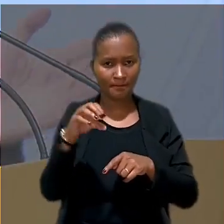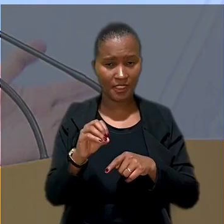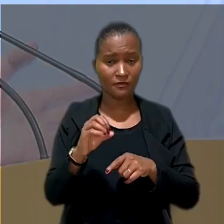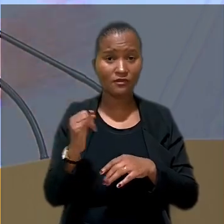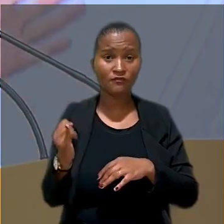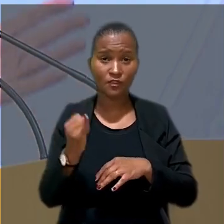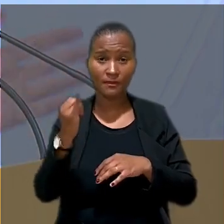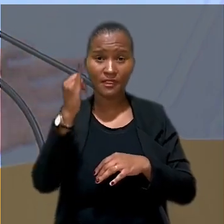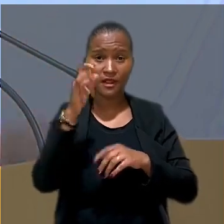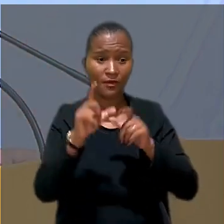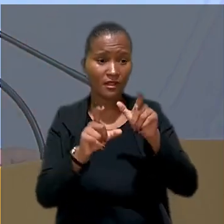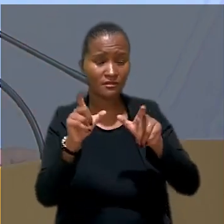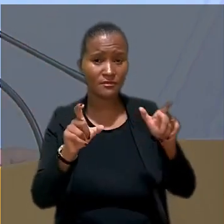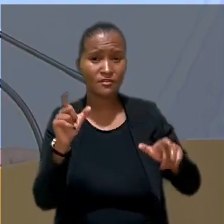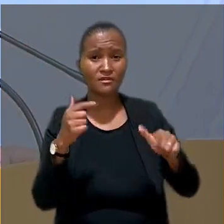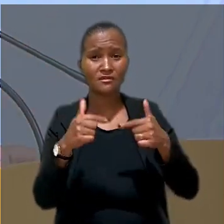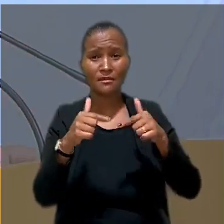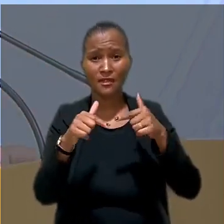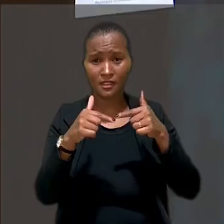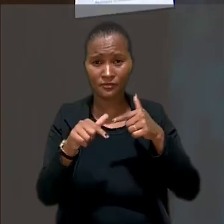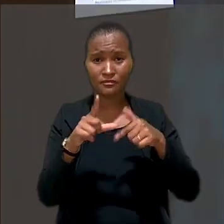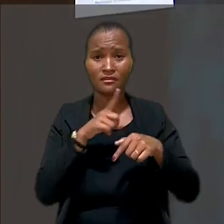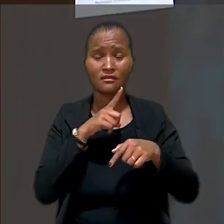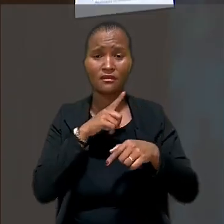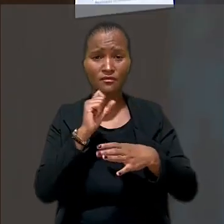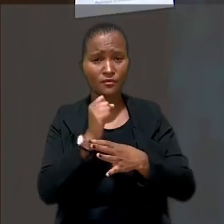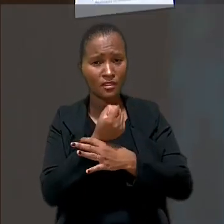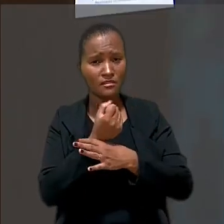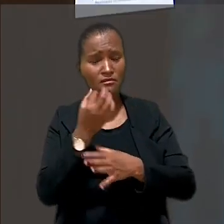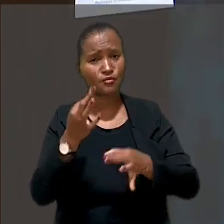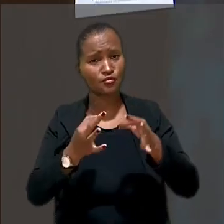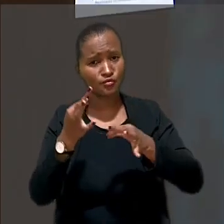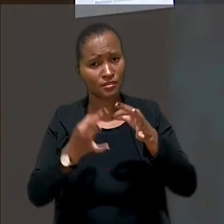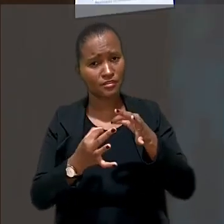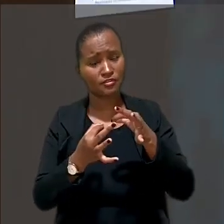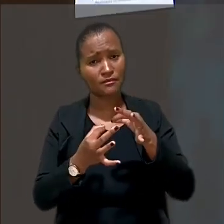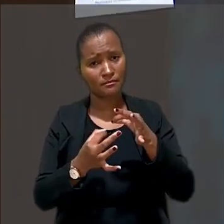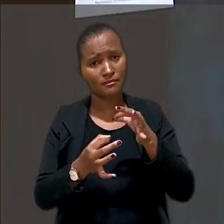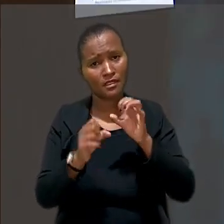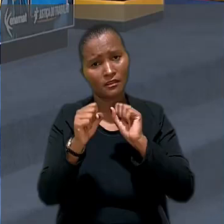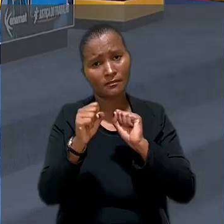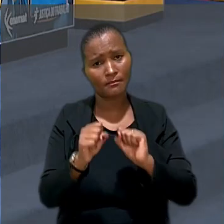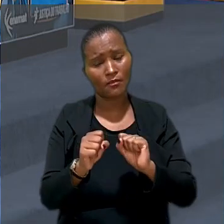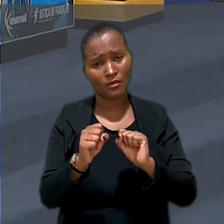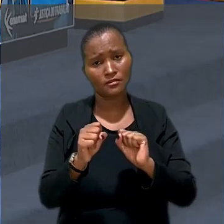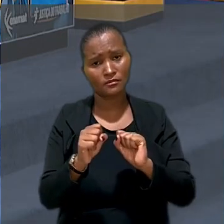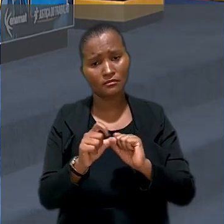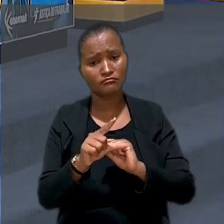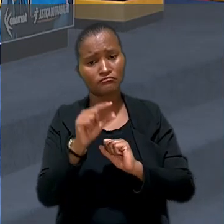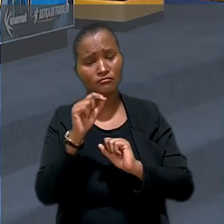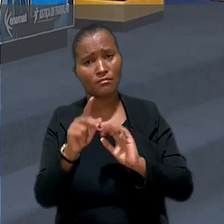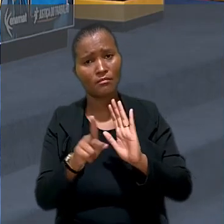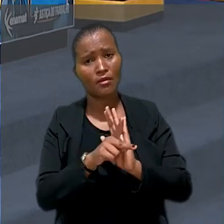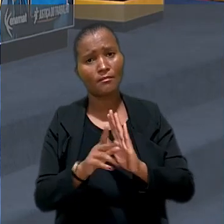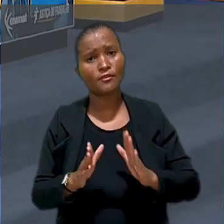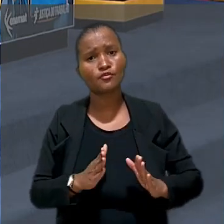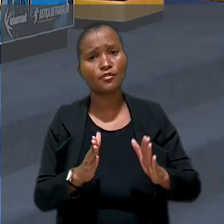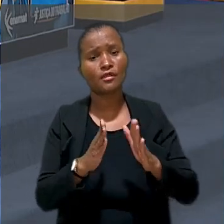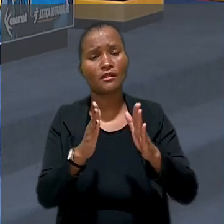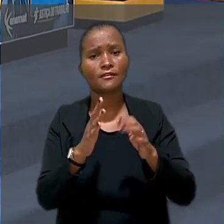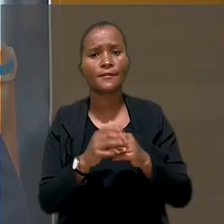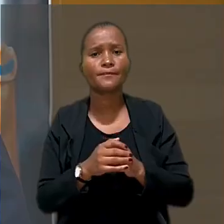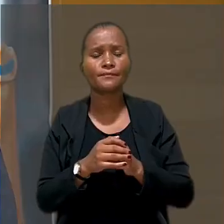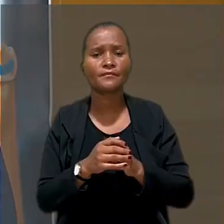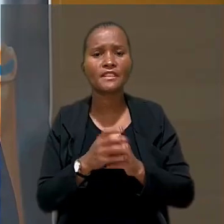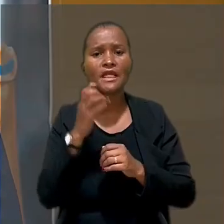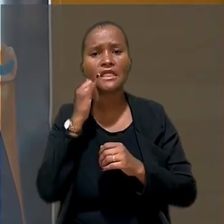é fundamental que as pessoas trabalhadoras tenham segurança jurídica para que, assim, possam definir as próprias